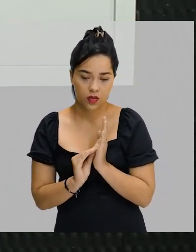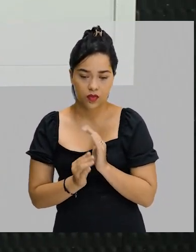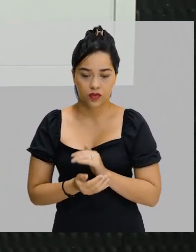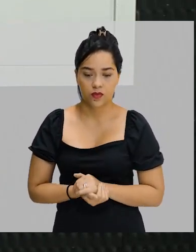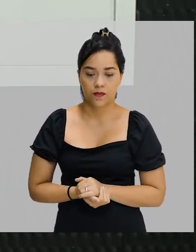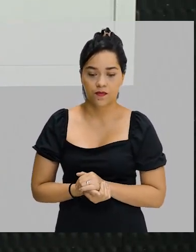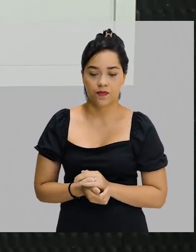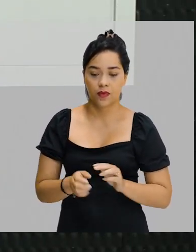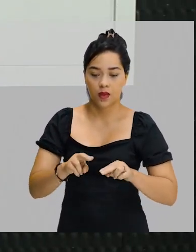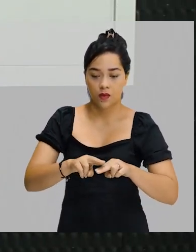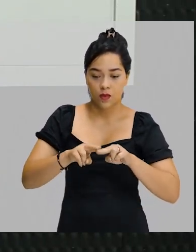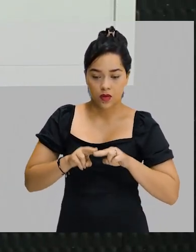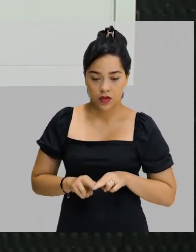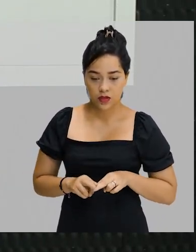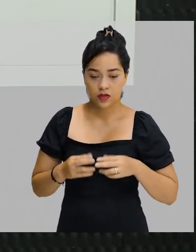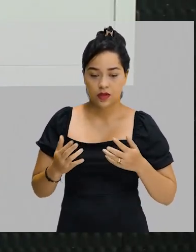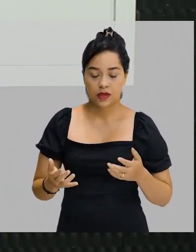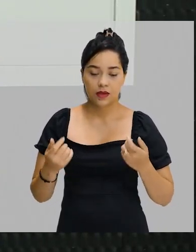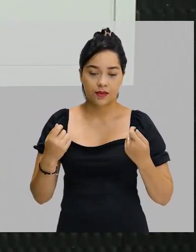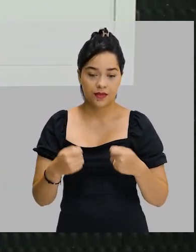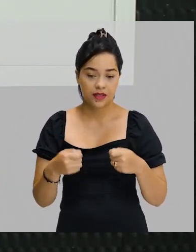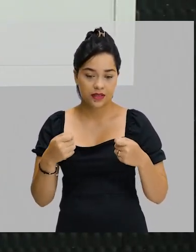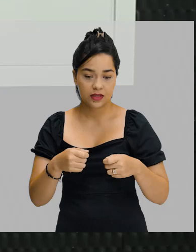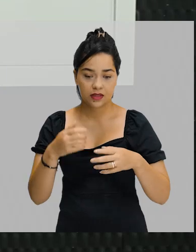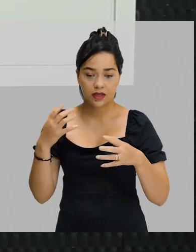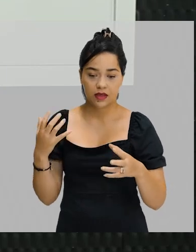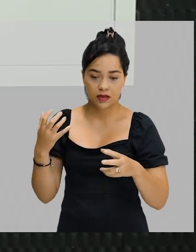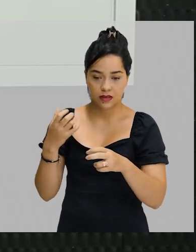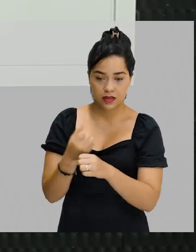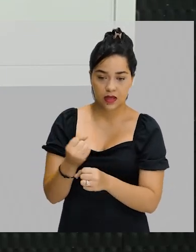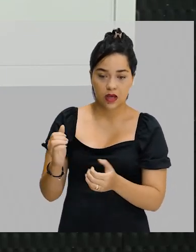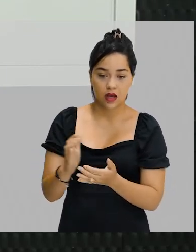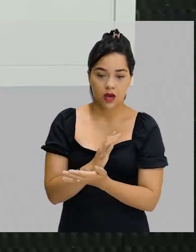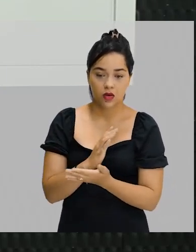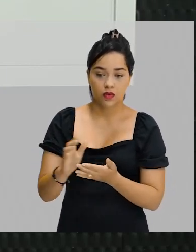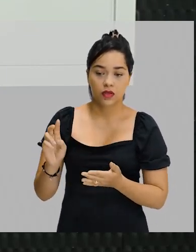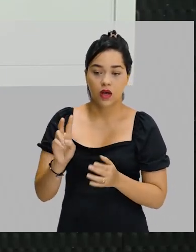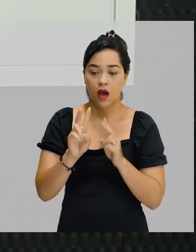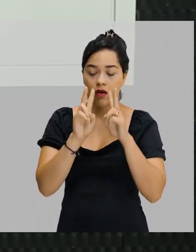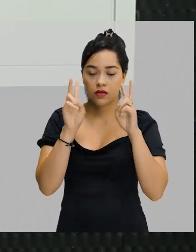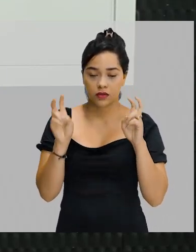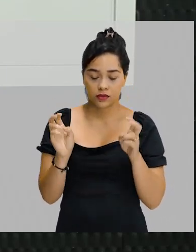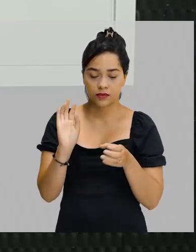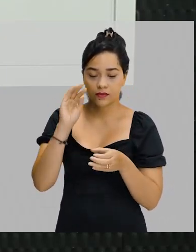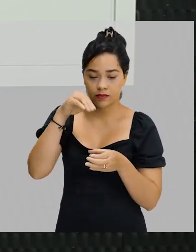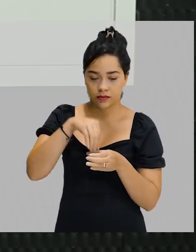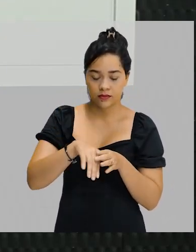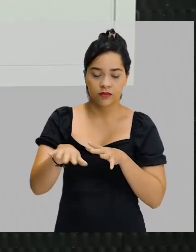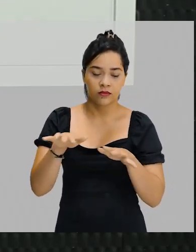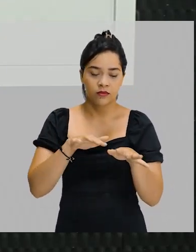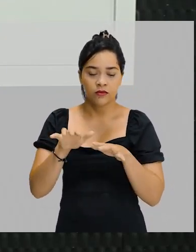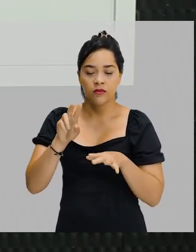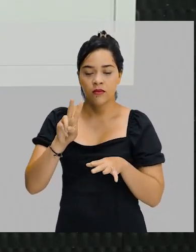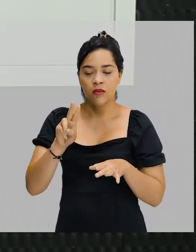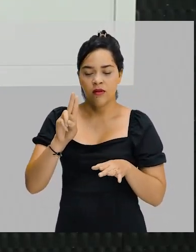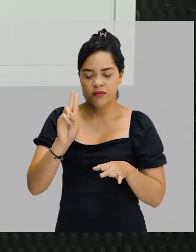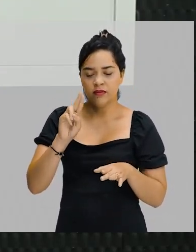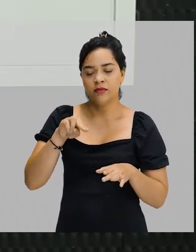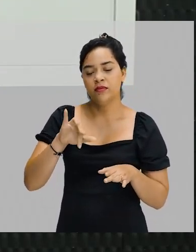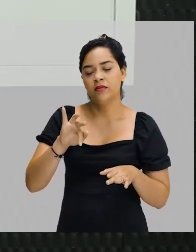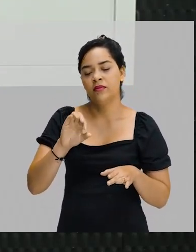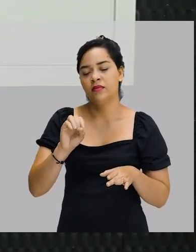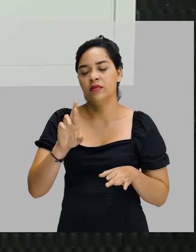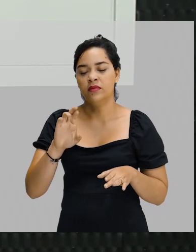isso, primeiro nós vamos ter que revisar algumas situações dentro do movimento uniforme, tá ok?